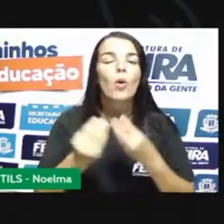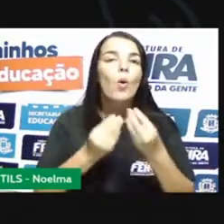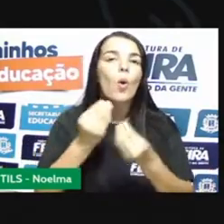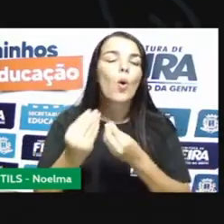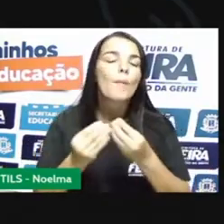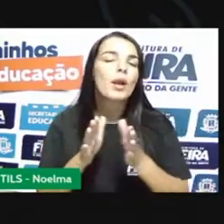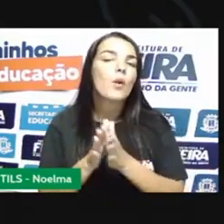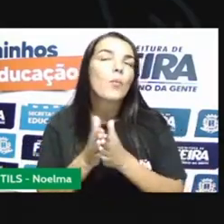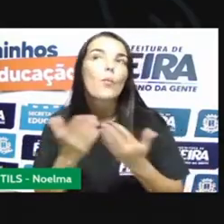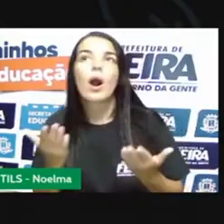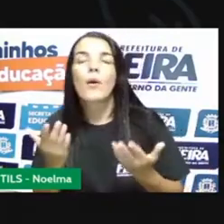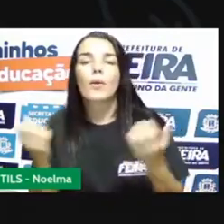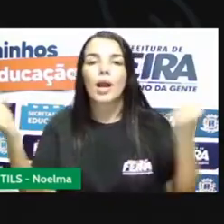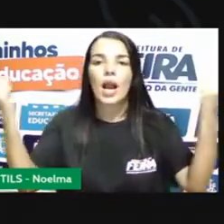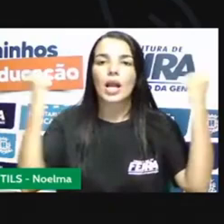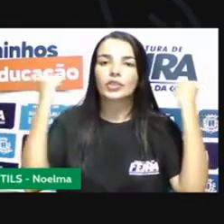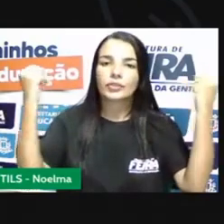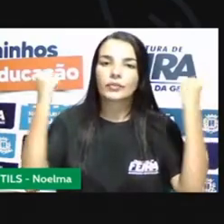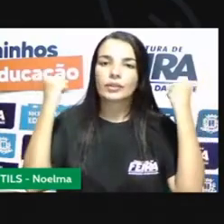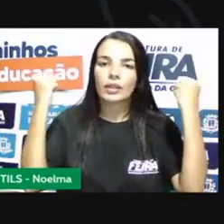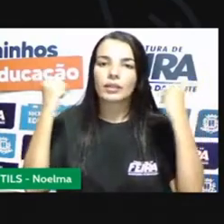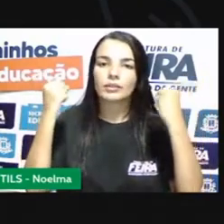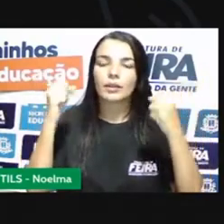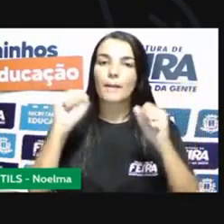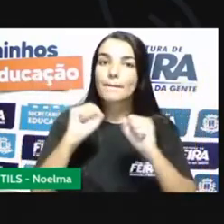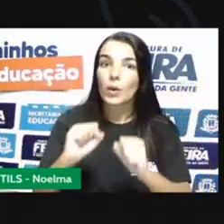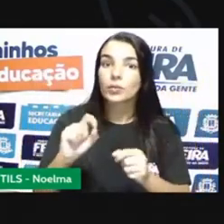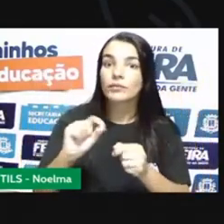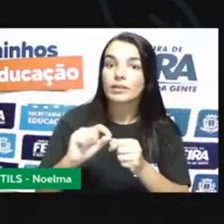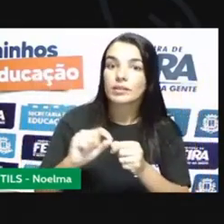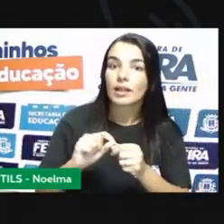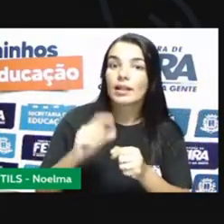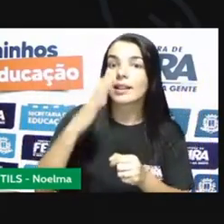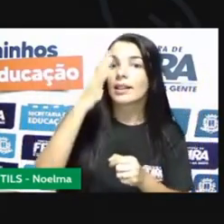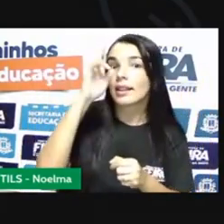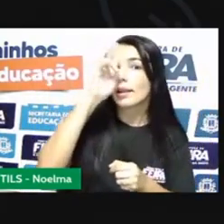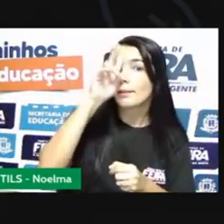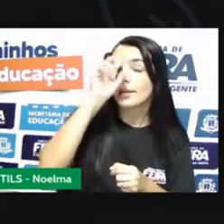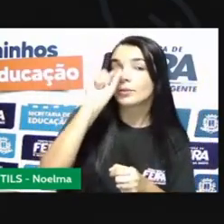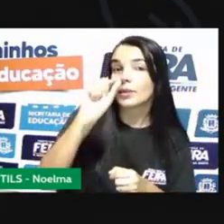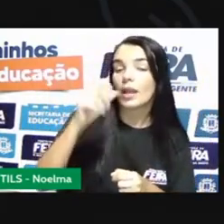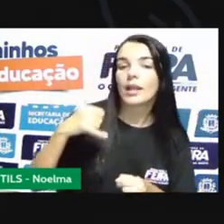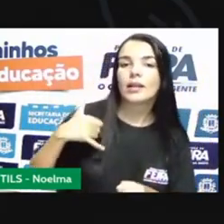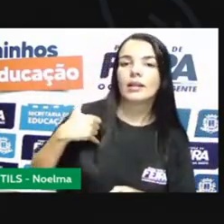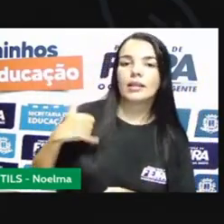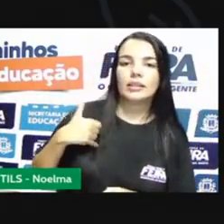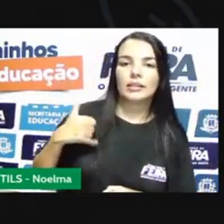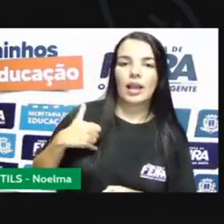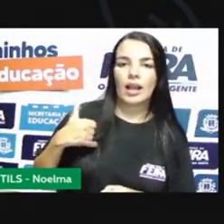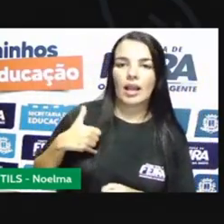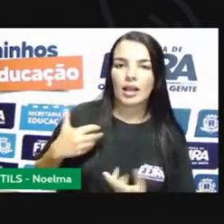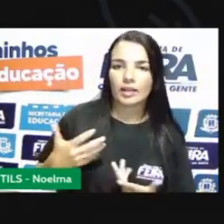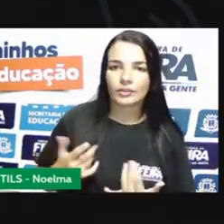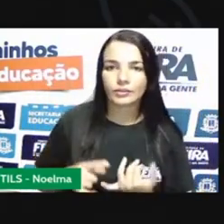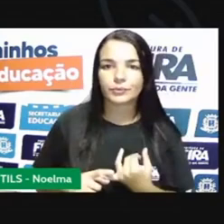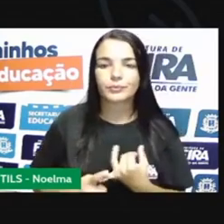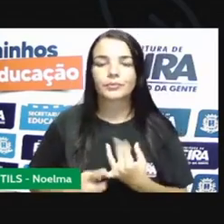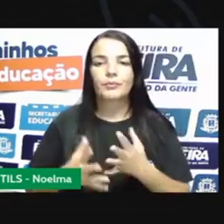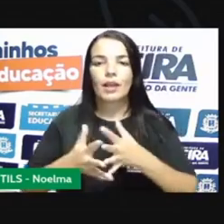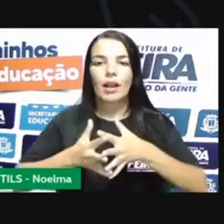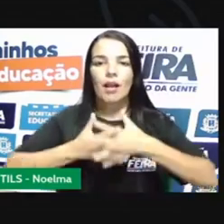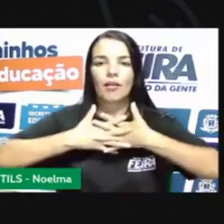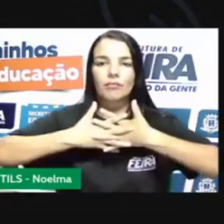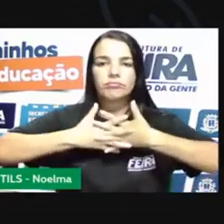de atividade física por idade, né? O que a gente deve fazer antes dessa atividade física? Seria a questão do